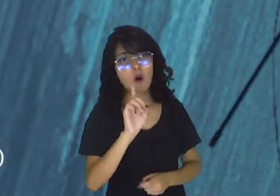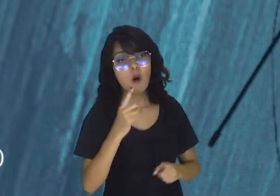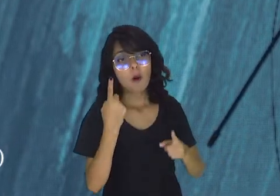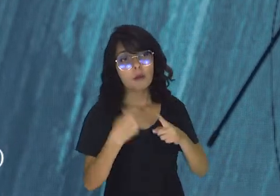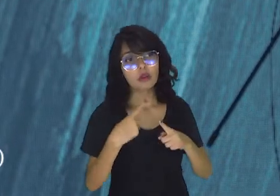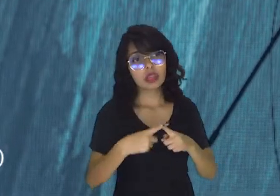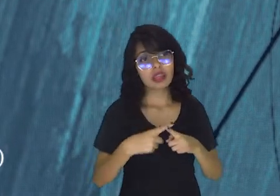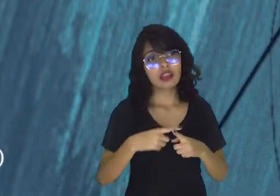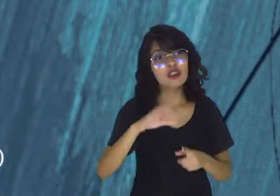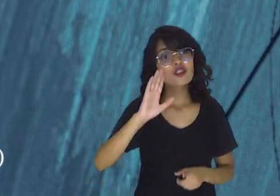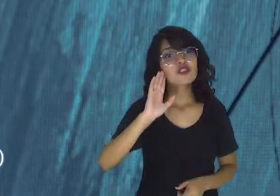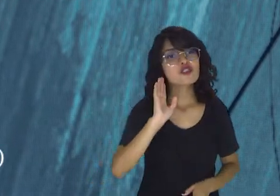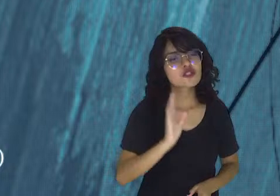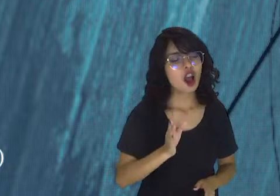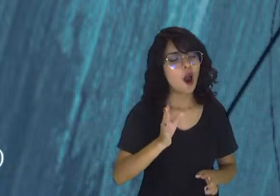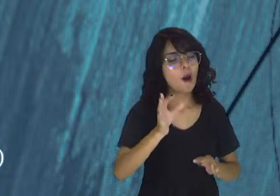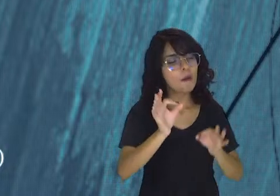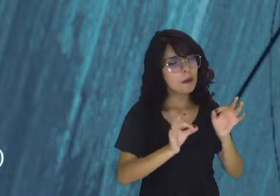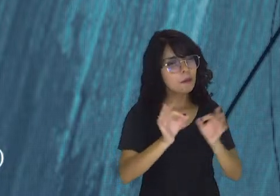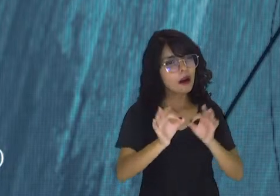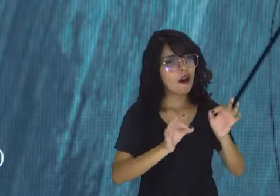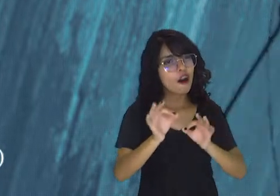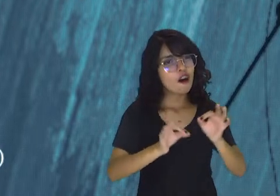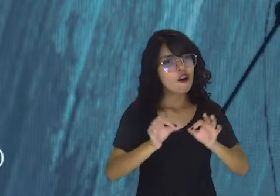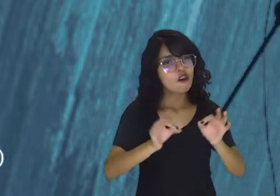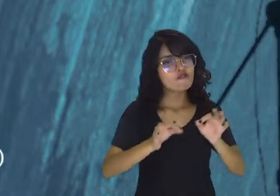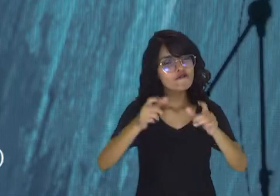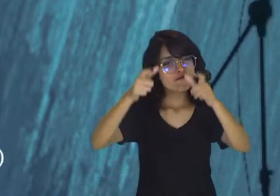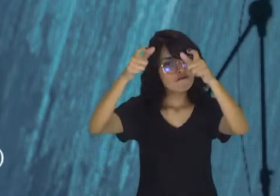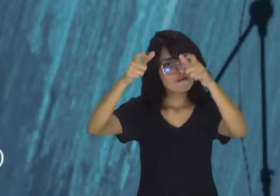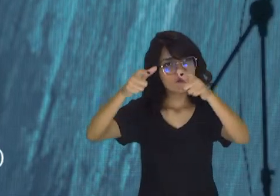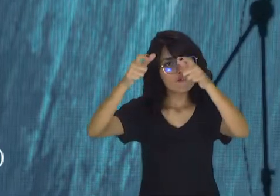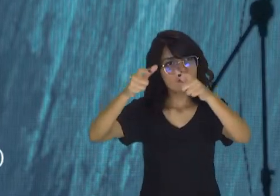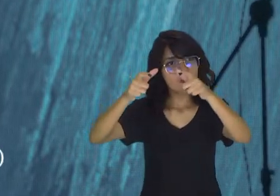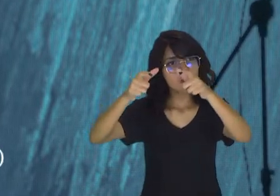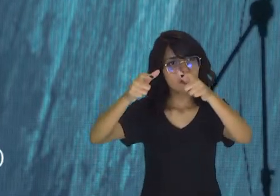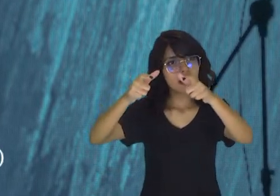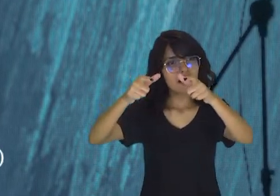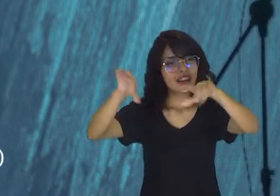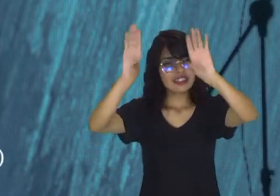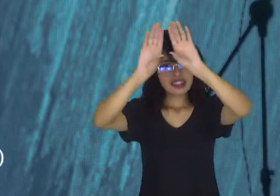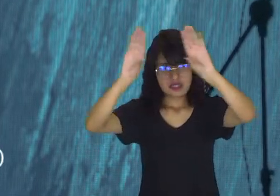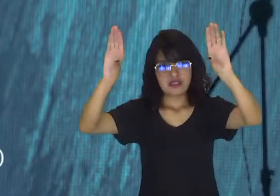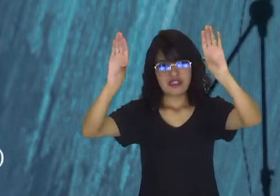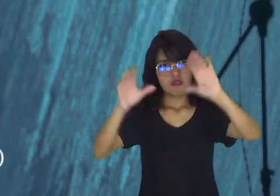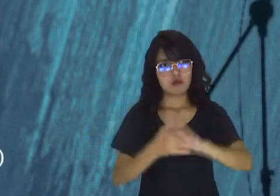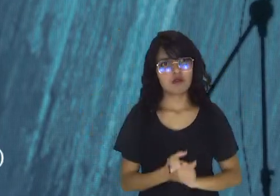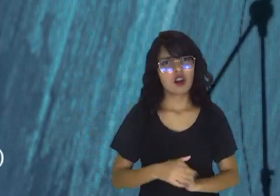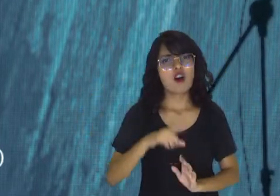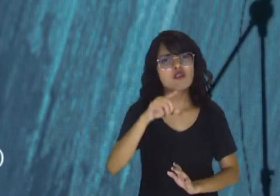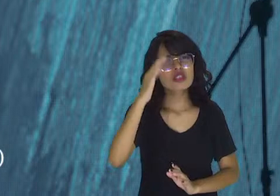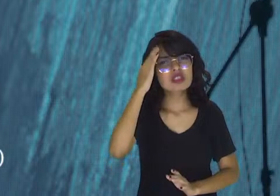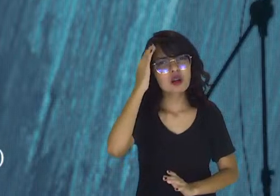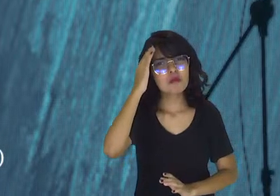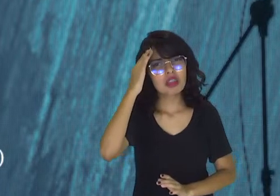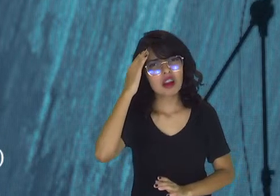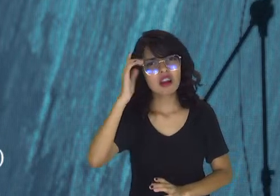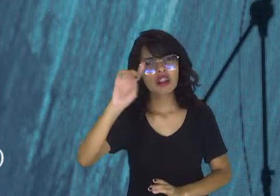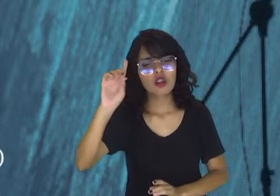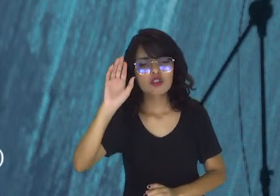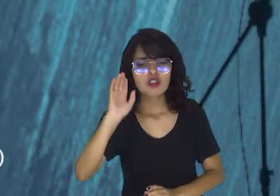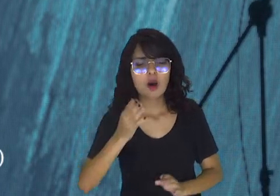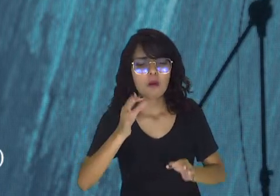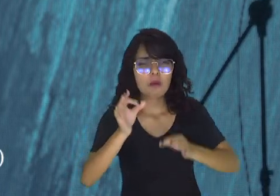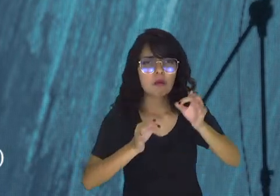preparou uma cidade. Você sabia que a gente já tem uma cidade preparada? Você sabe como é a cidade que